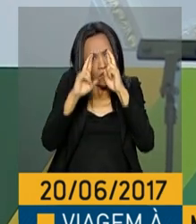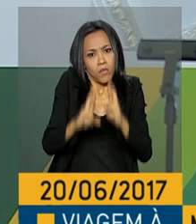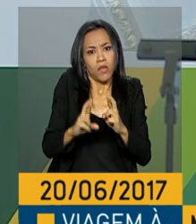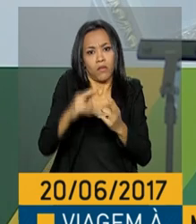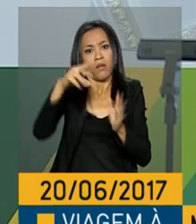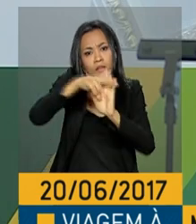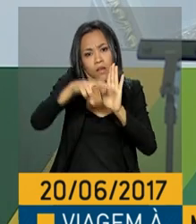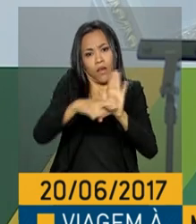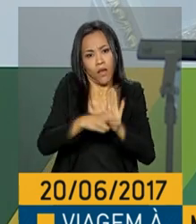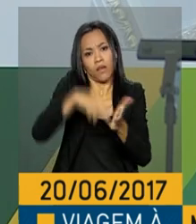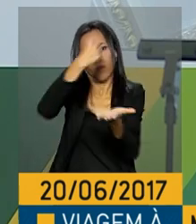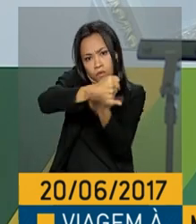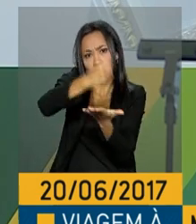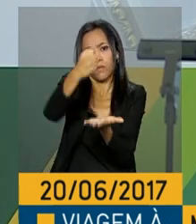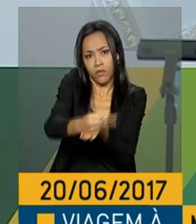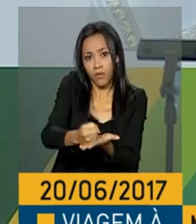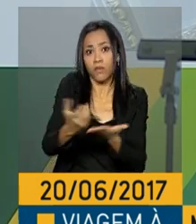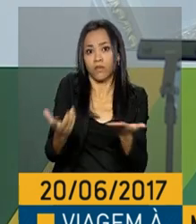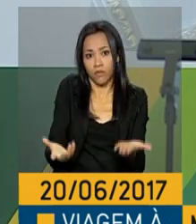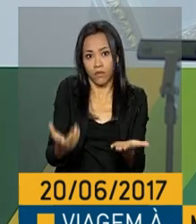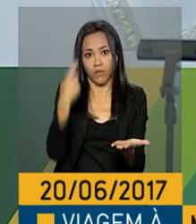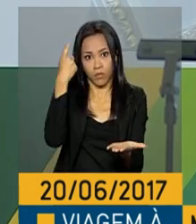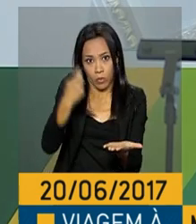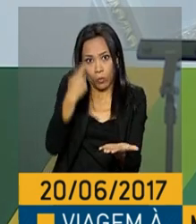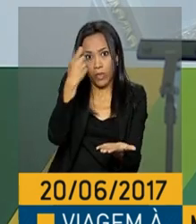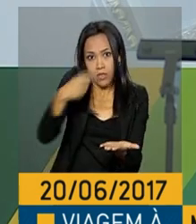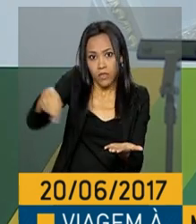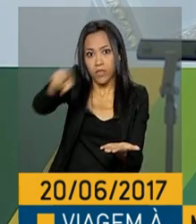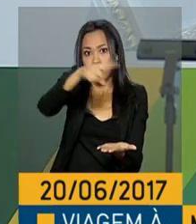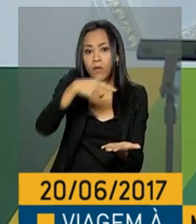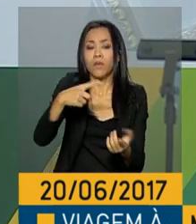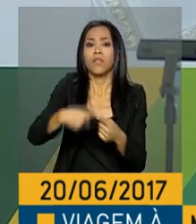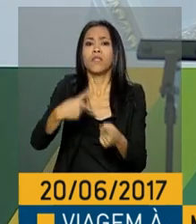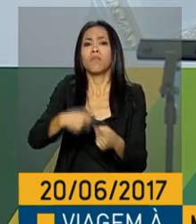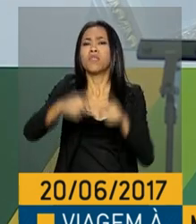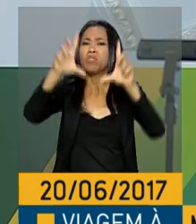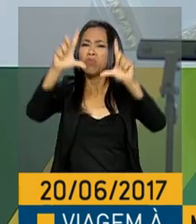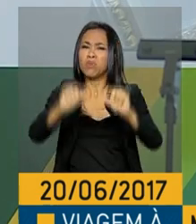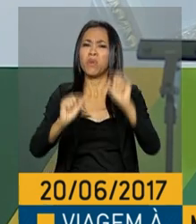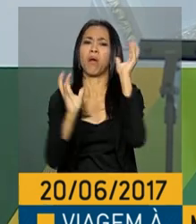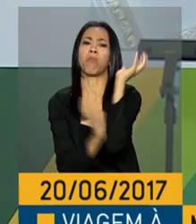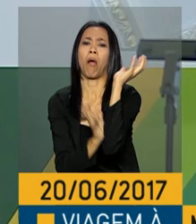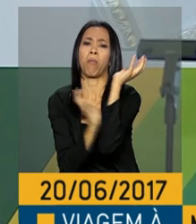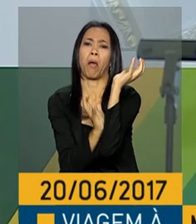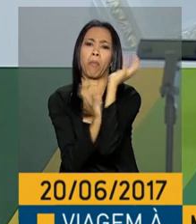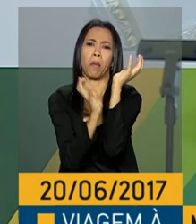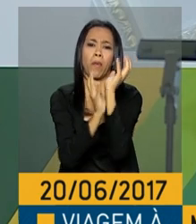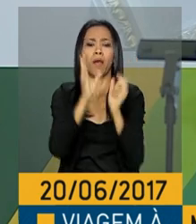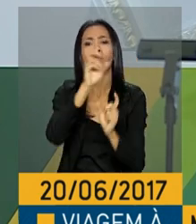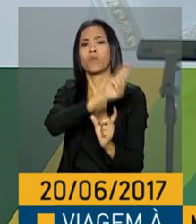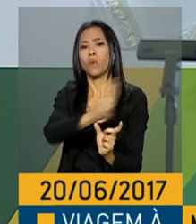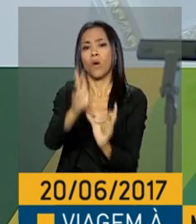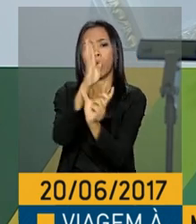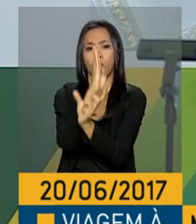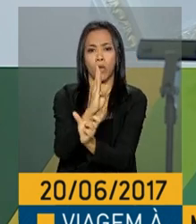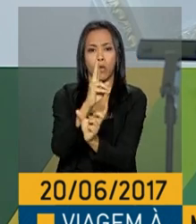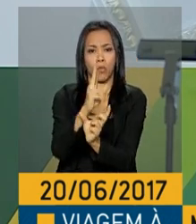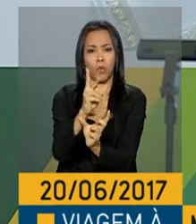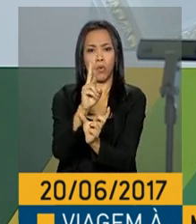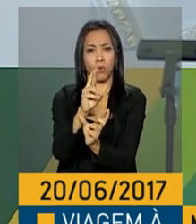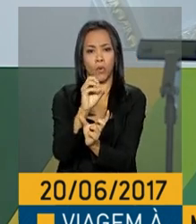a segurança dos contratos, e com o desmonte da burocracia. E nós, com um ano de governo, nós